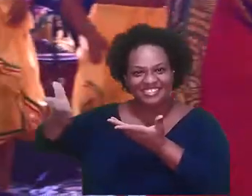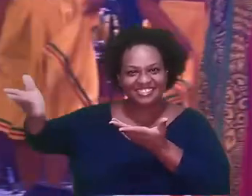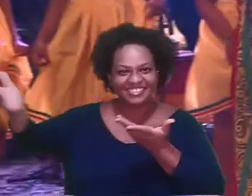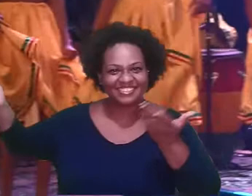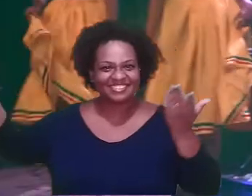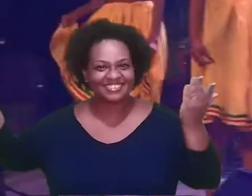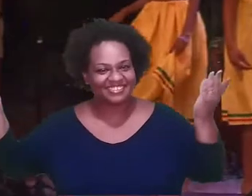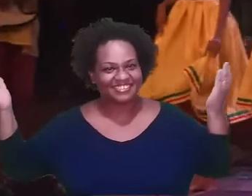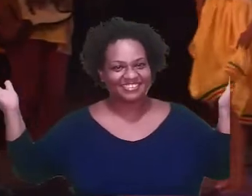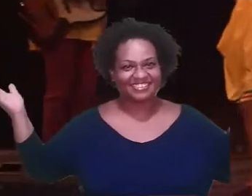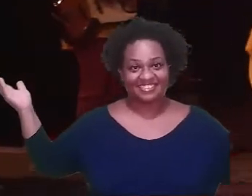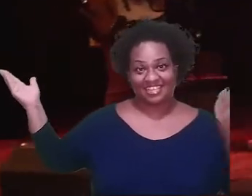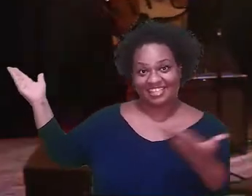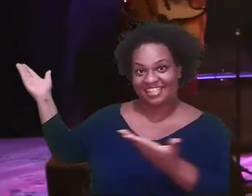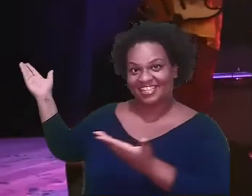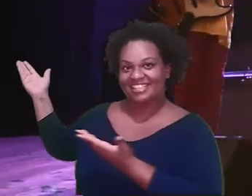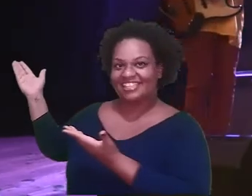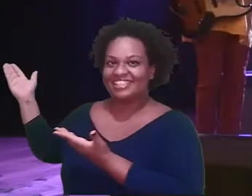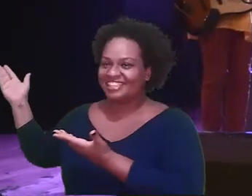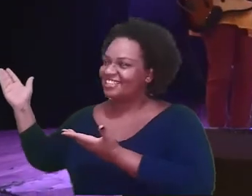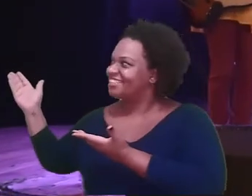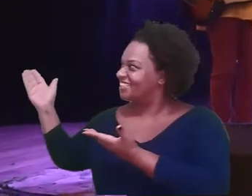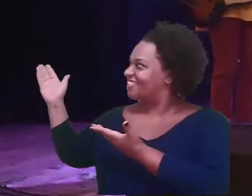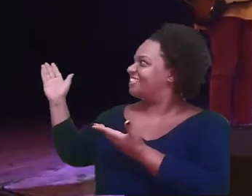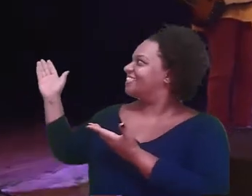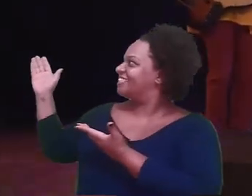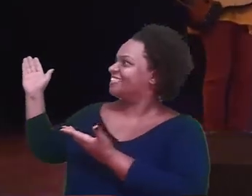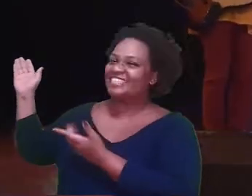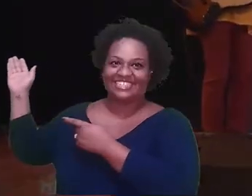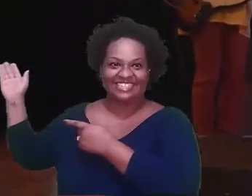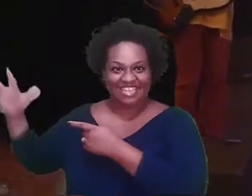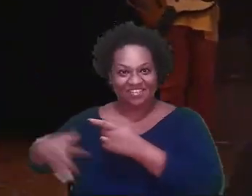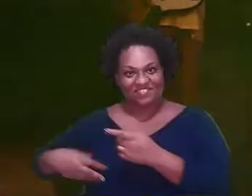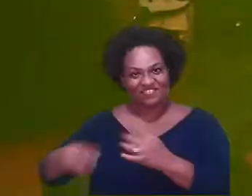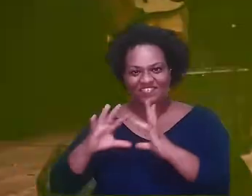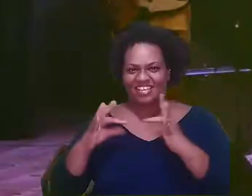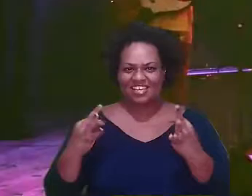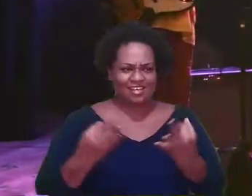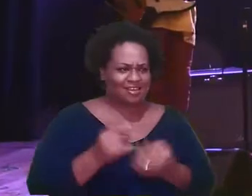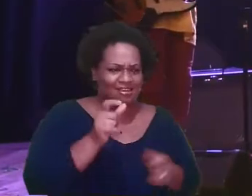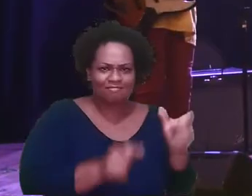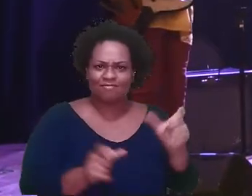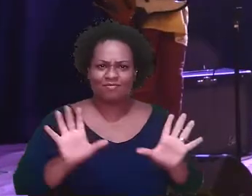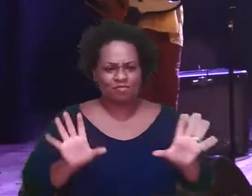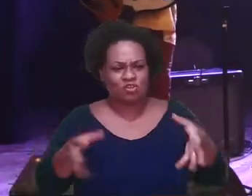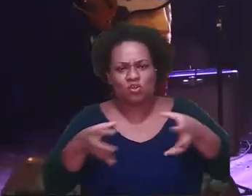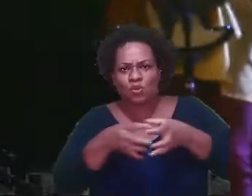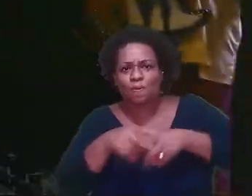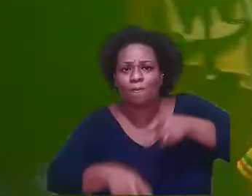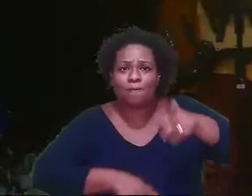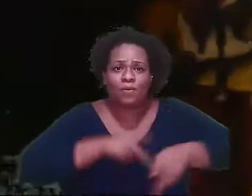Trago minha filha, Jéssica. Minha caçula, minha filha, Inaê. Minha